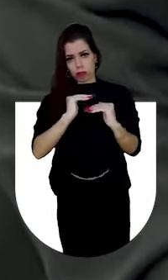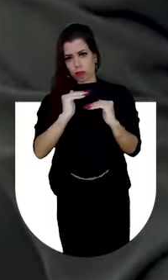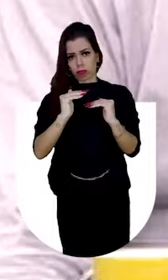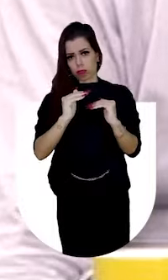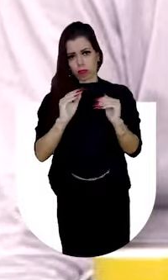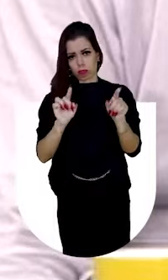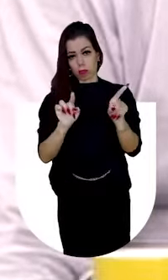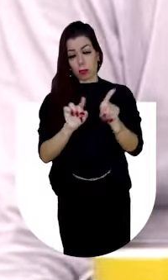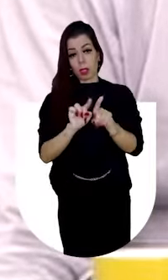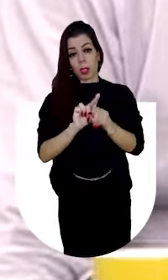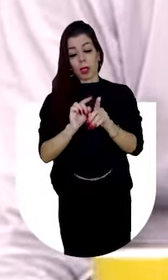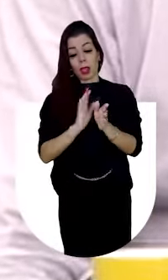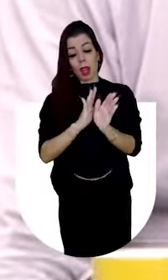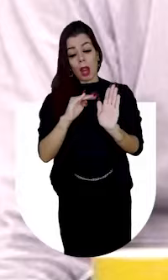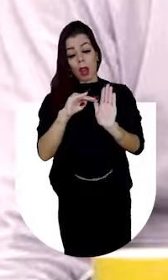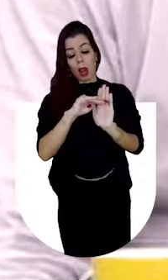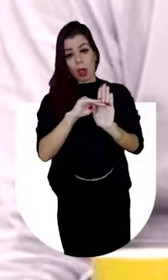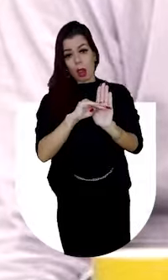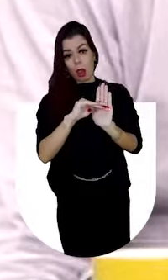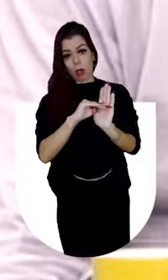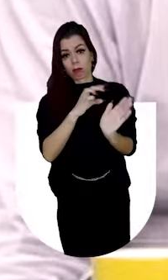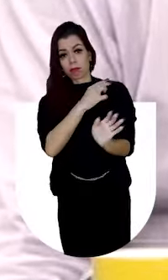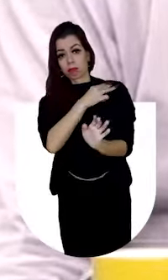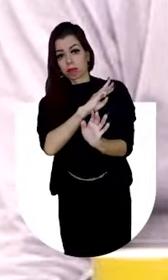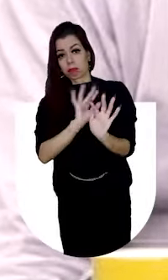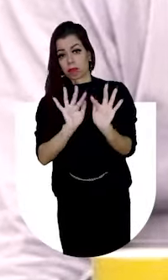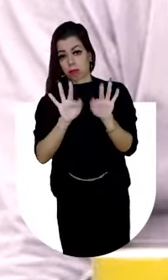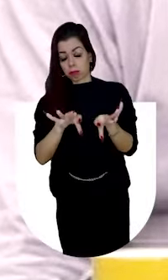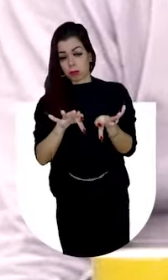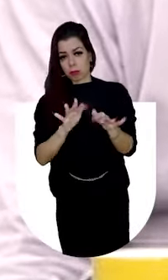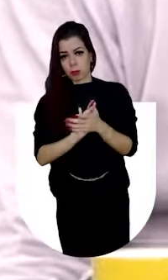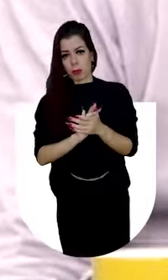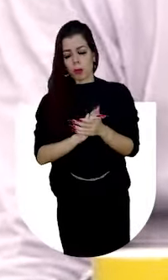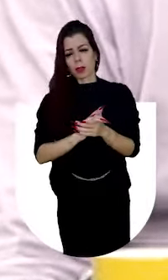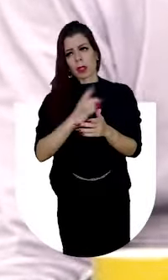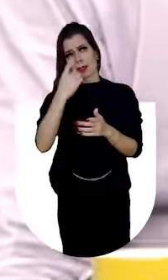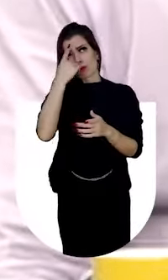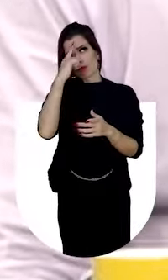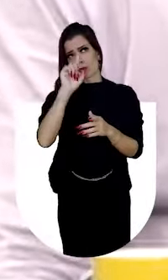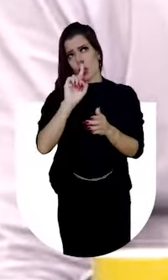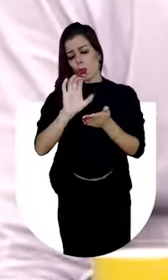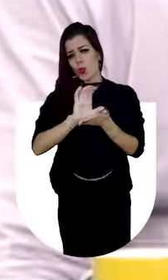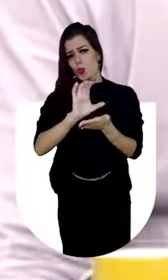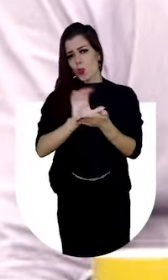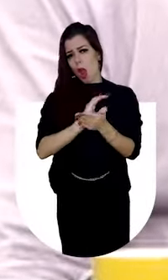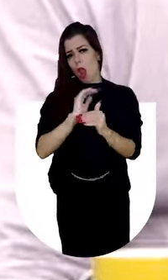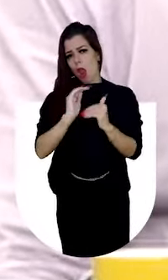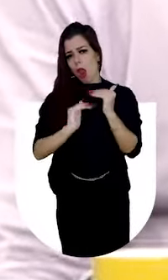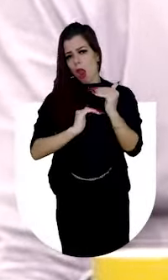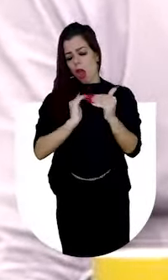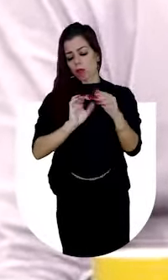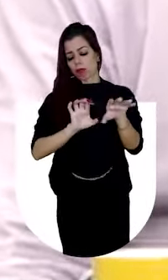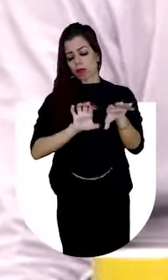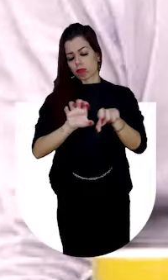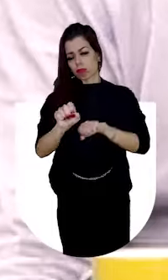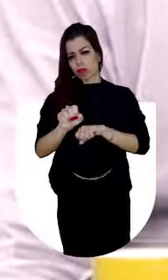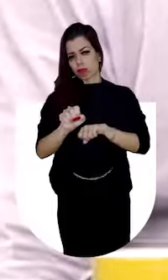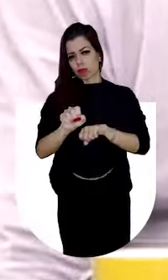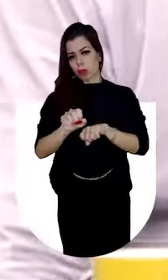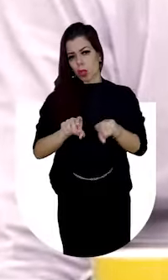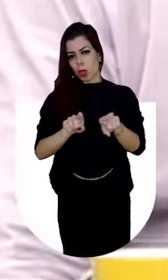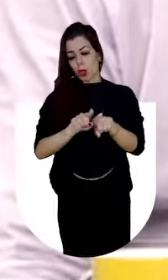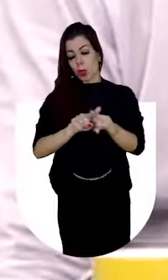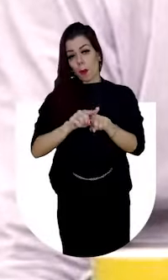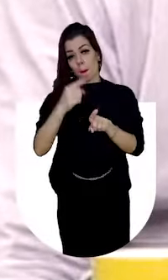ensino médio. A ideia do voucher desenvolvedor é que, além da formação, ele já vislumbre o acesso ao ensino superior dentro da área de formação da